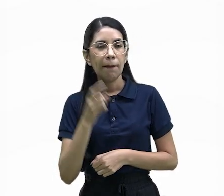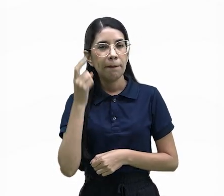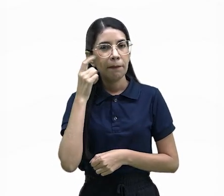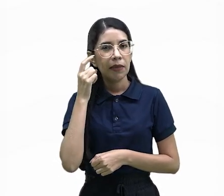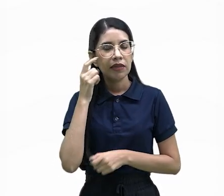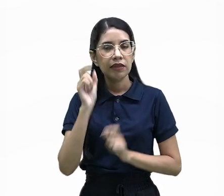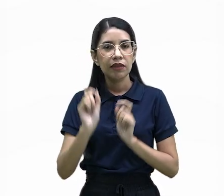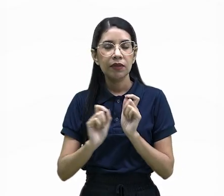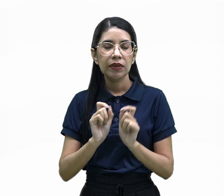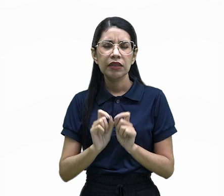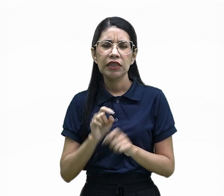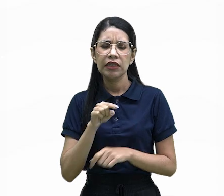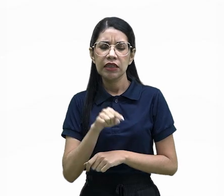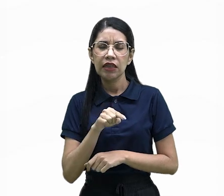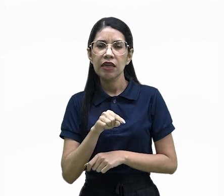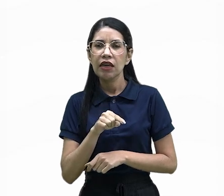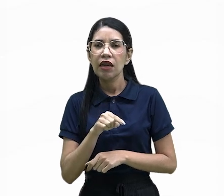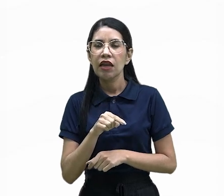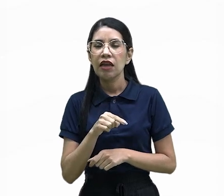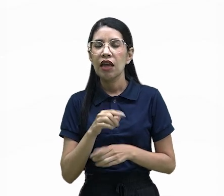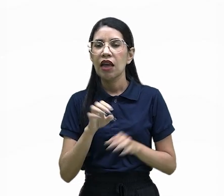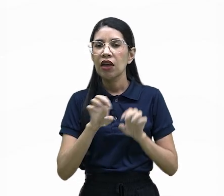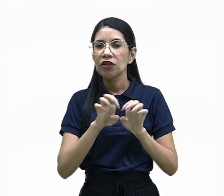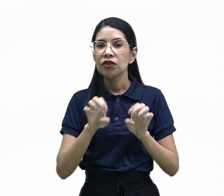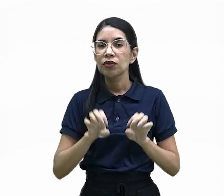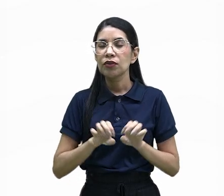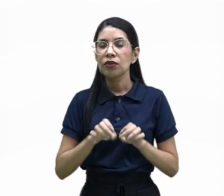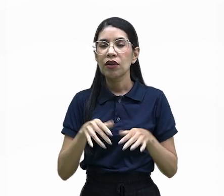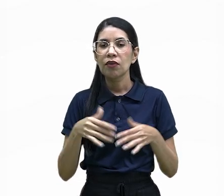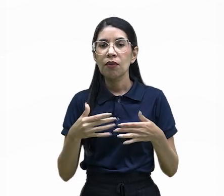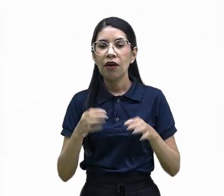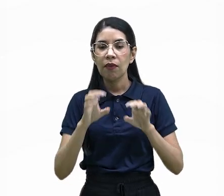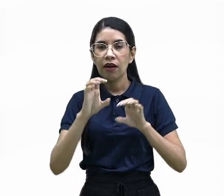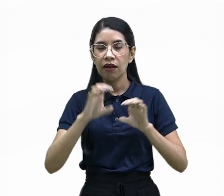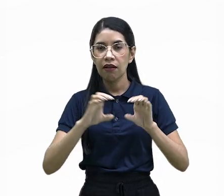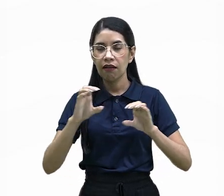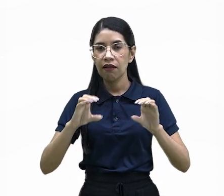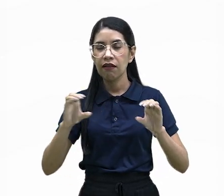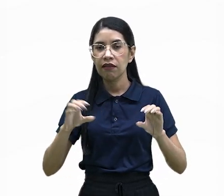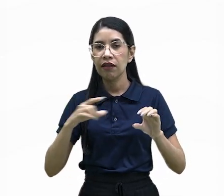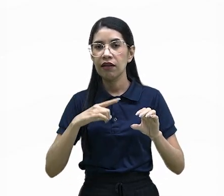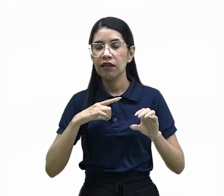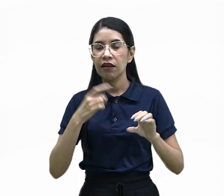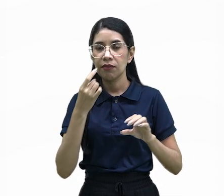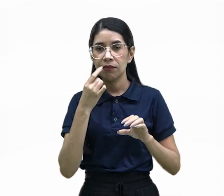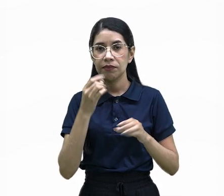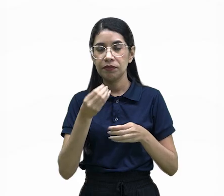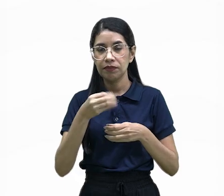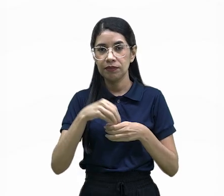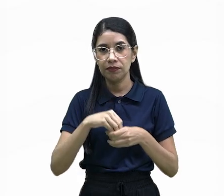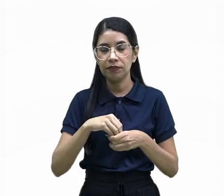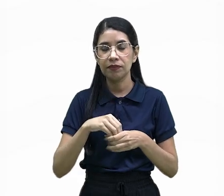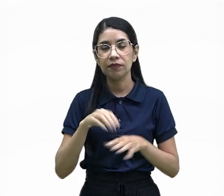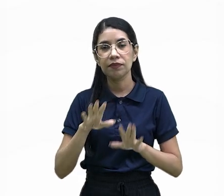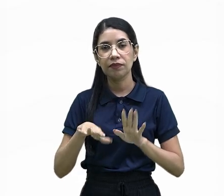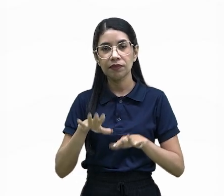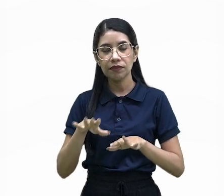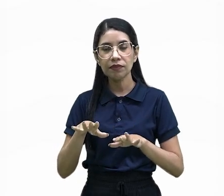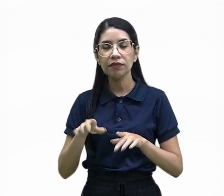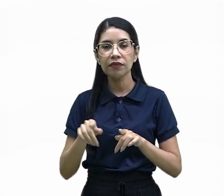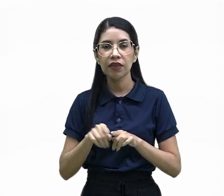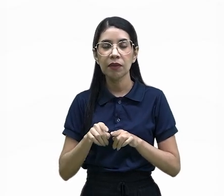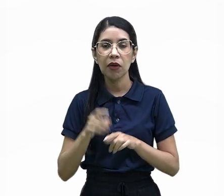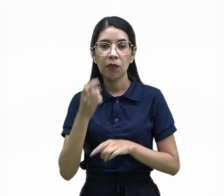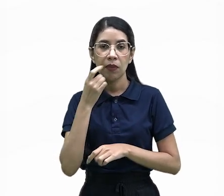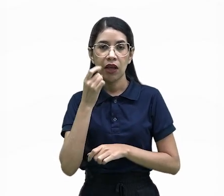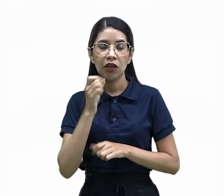né? Ah, será que qual é a estrutura que tem a cadeia? Qual é a cadeia que tem esse plástico? Porque dependendo da cadeia, esse